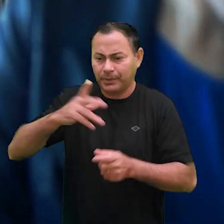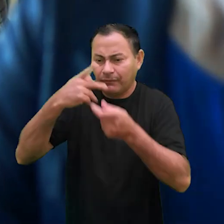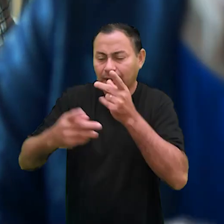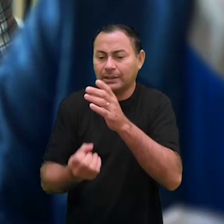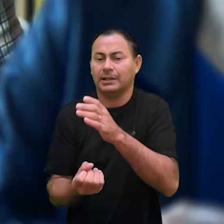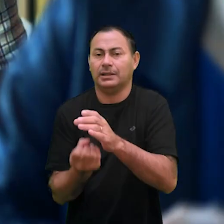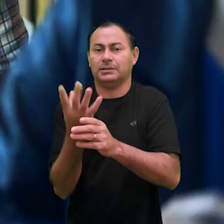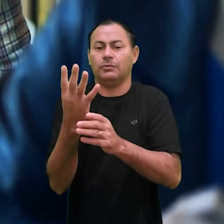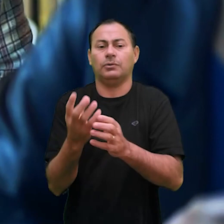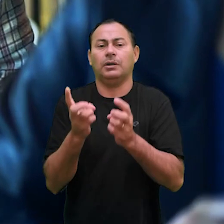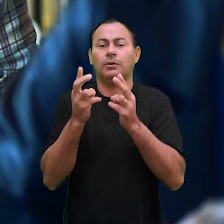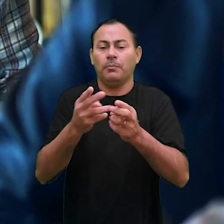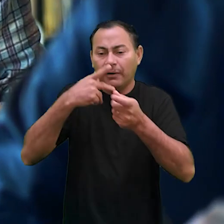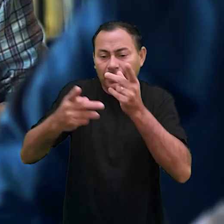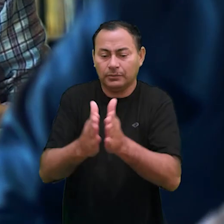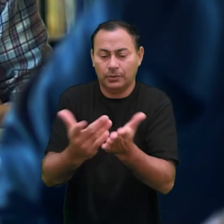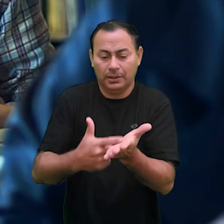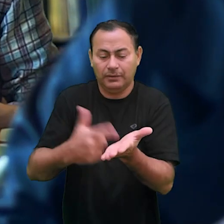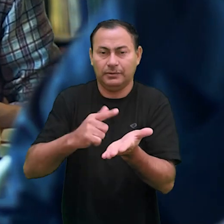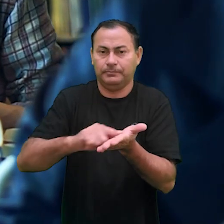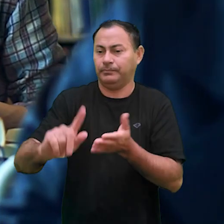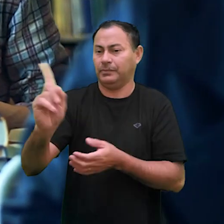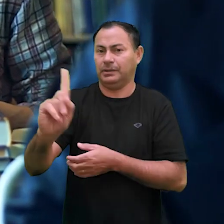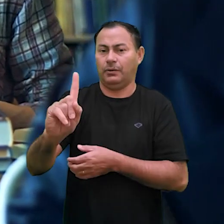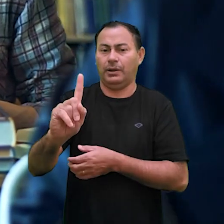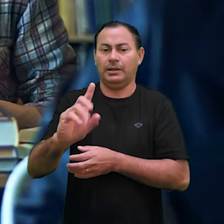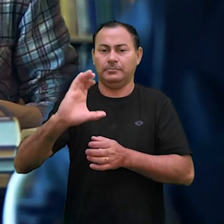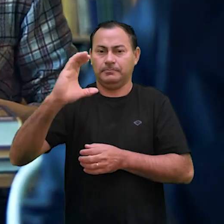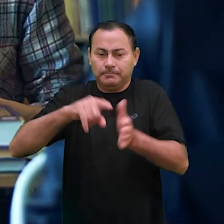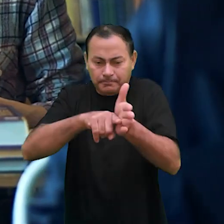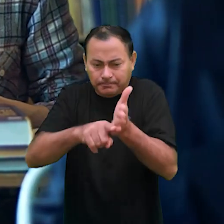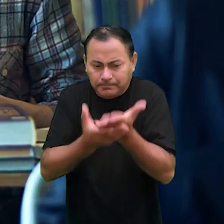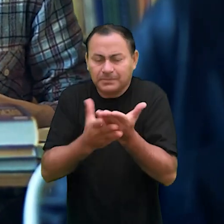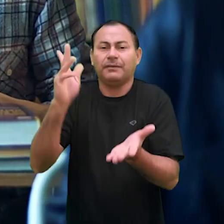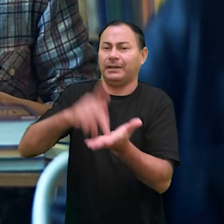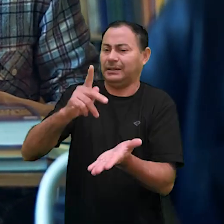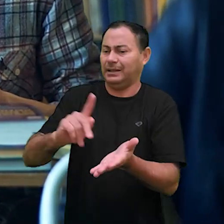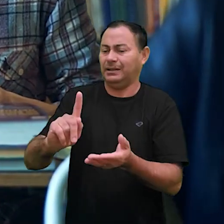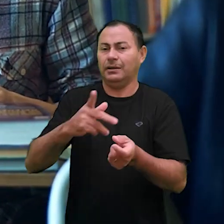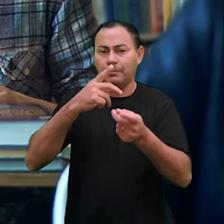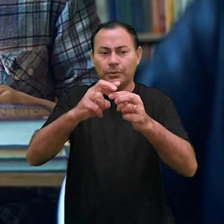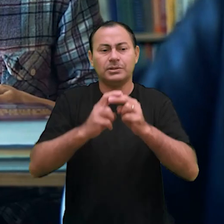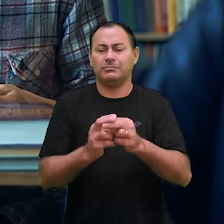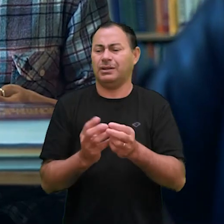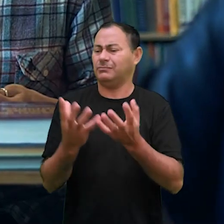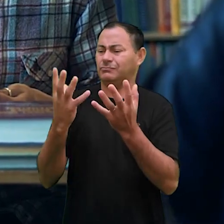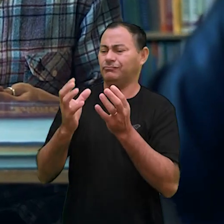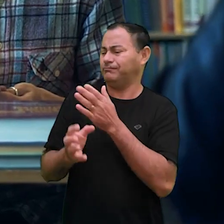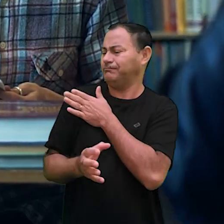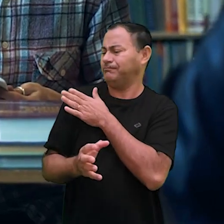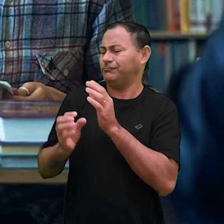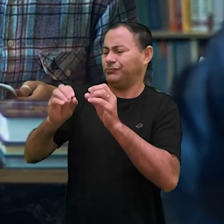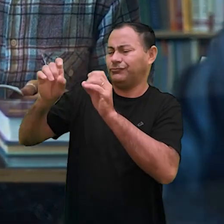temos a posição do cientista que diz que a criação, como foi narrada no livro de Gênesis, não é cientificamente confiável. Por